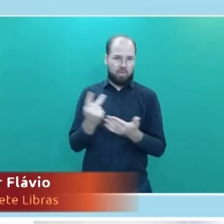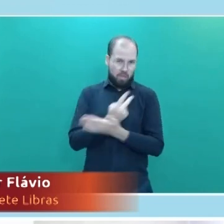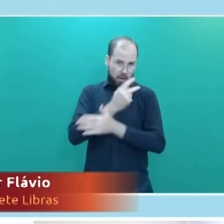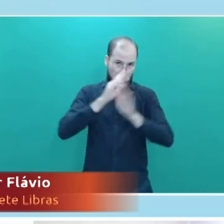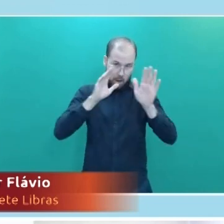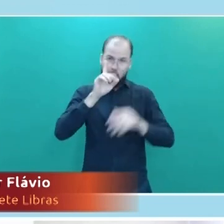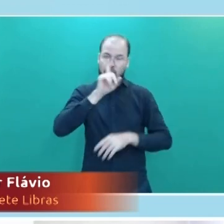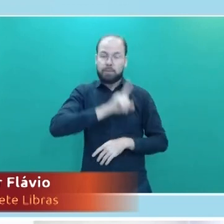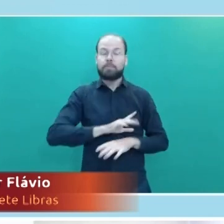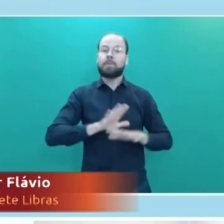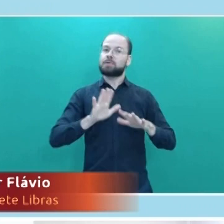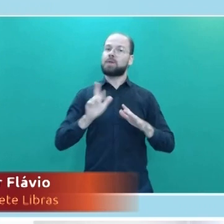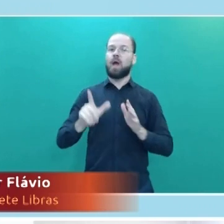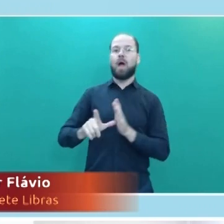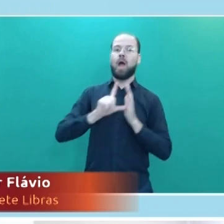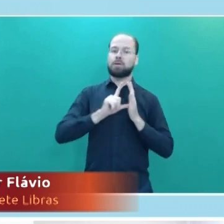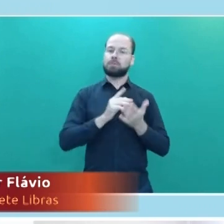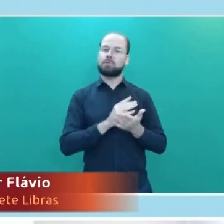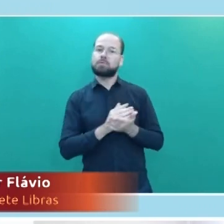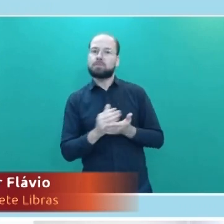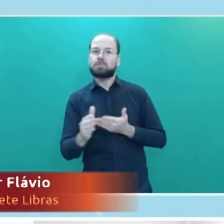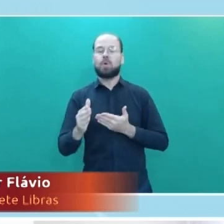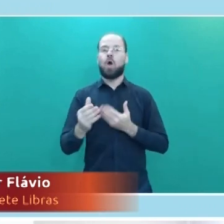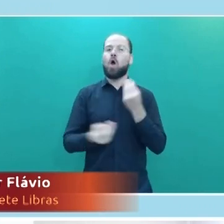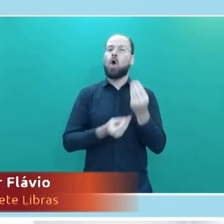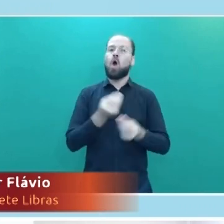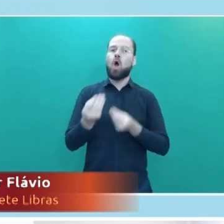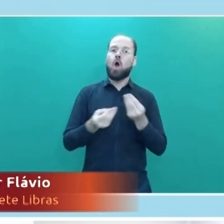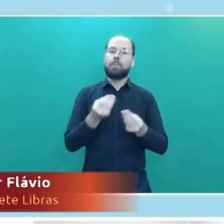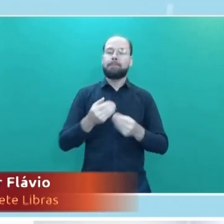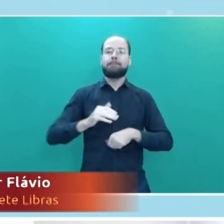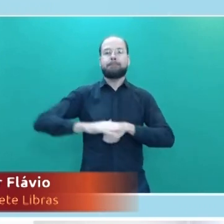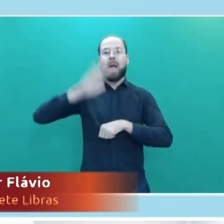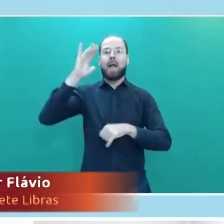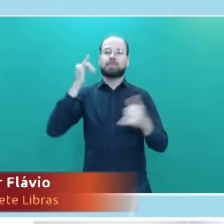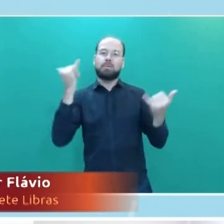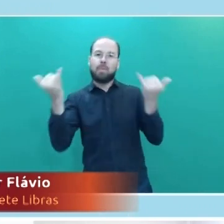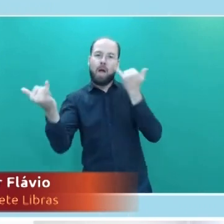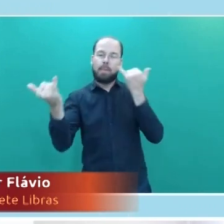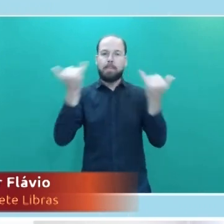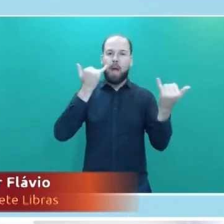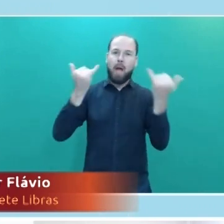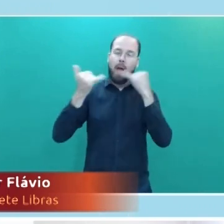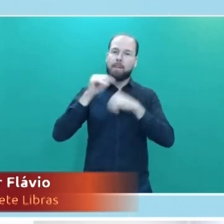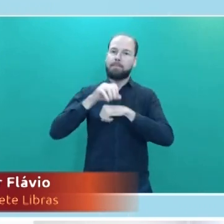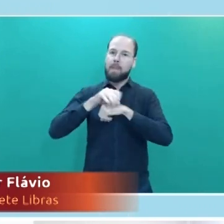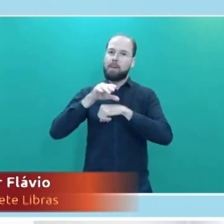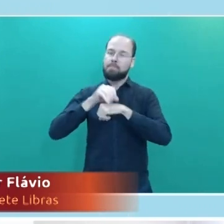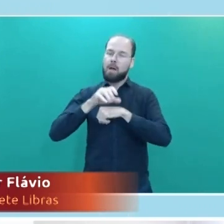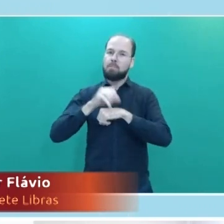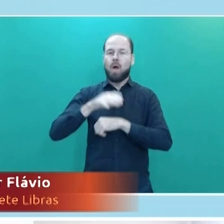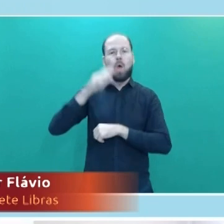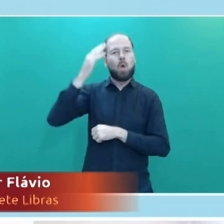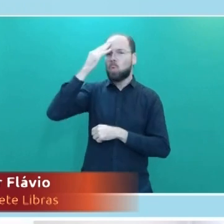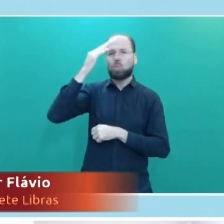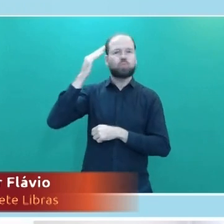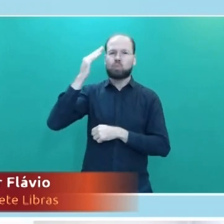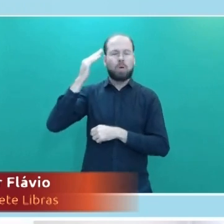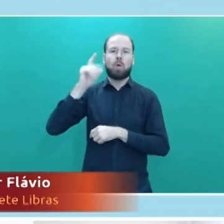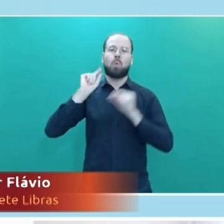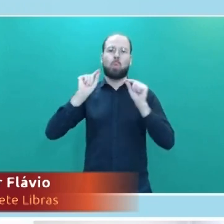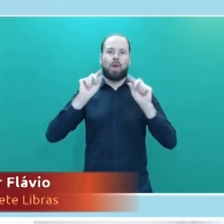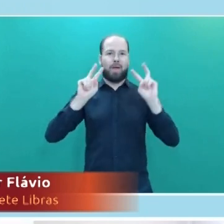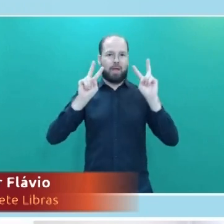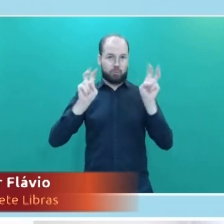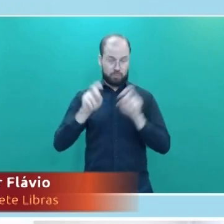mais preliminares, com um pouco de informação mesmo para quem não compreende muito do assunto. Queria que a gente explicasse o